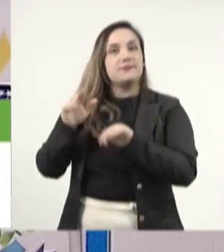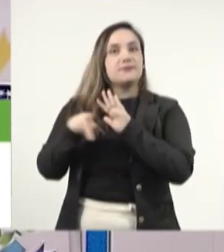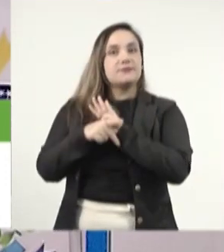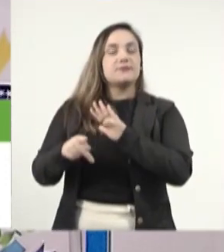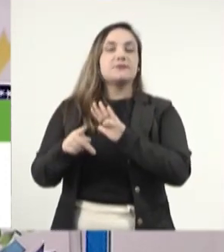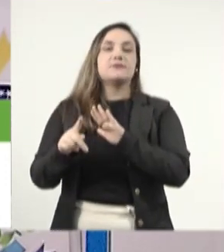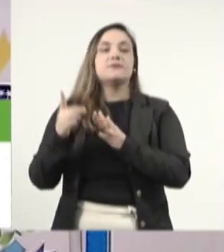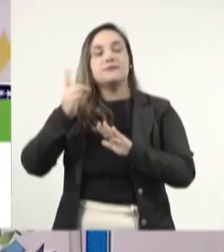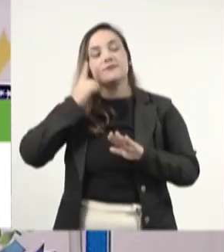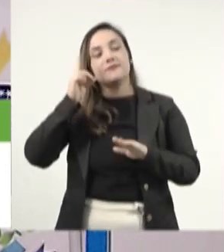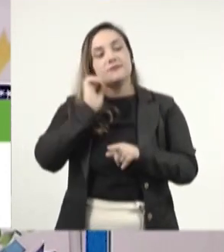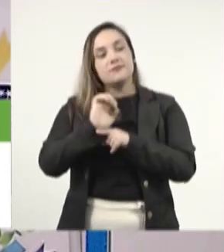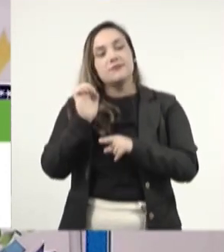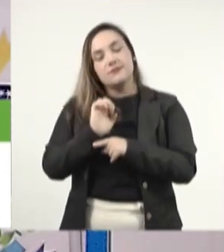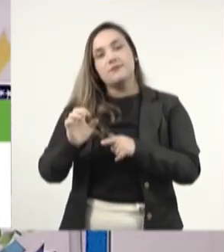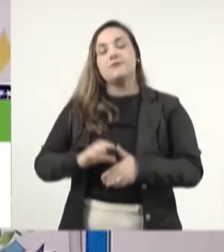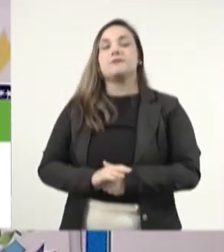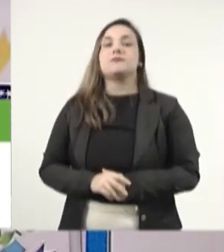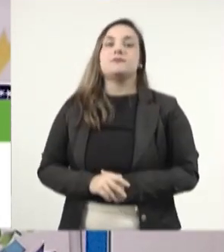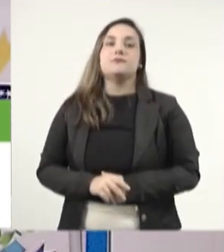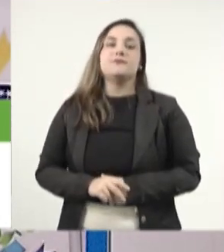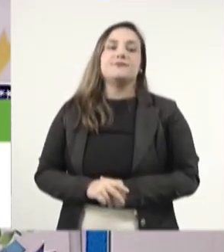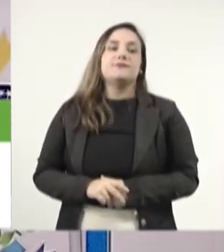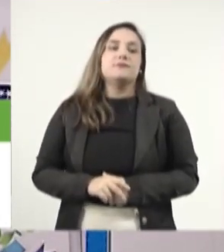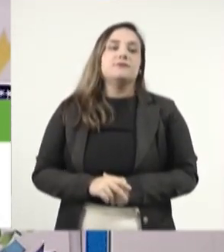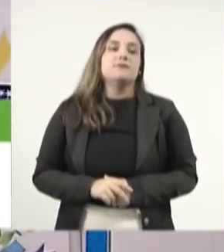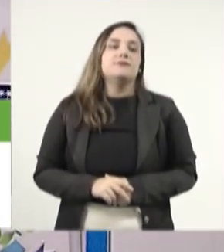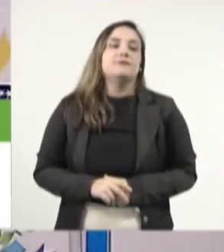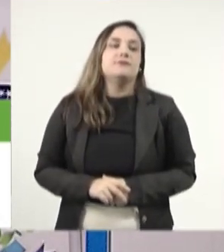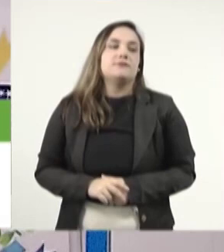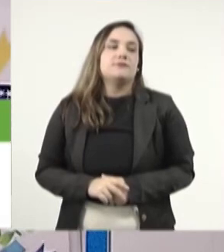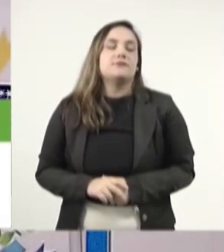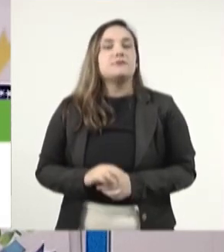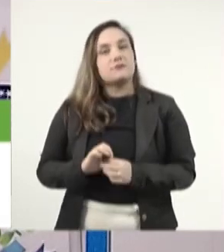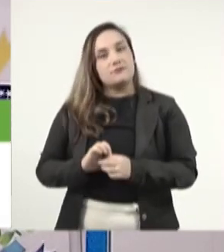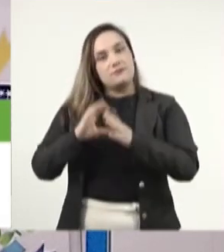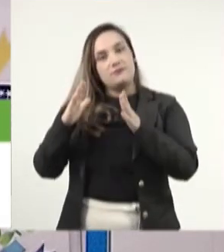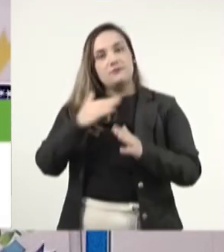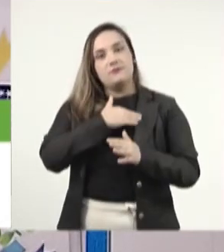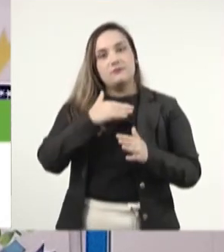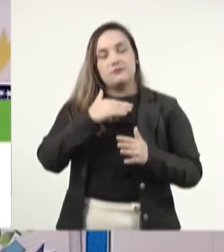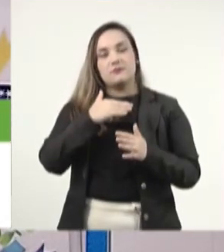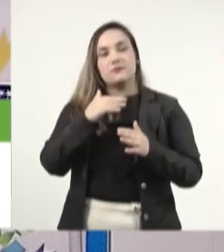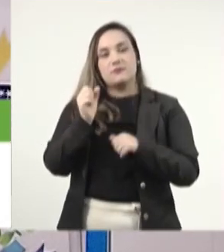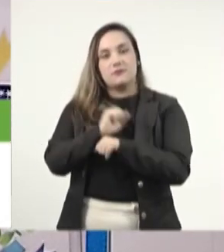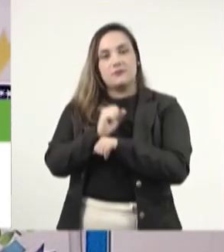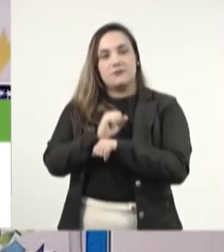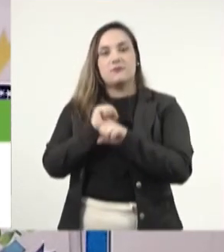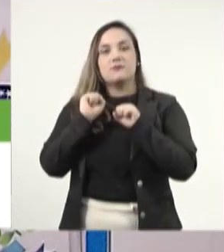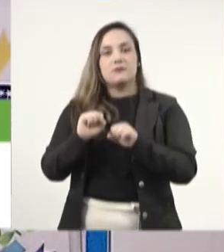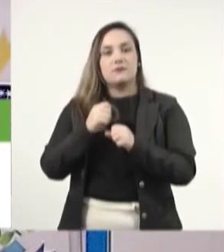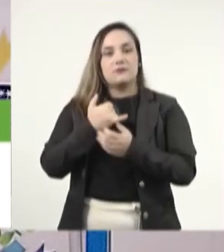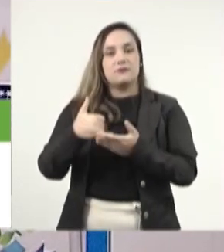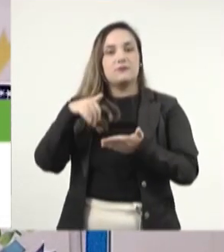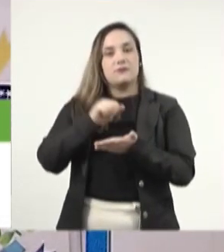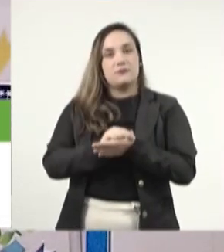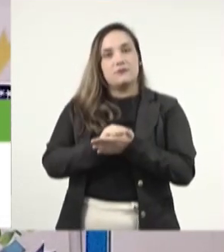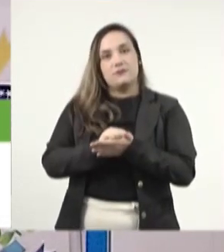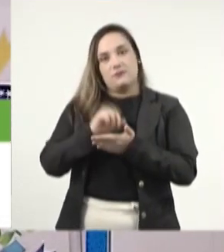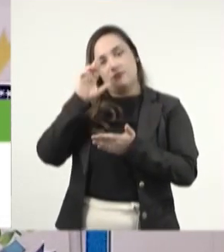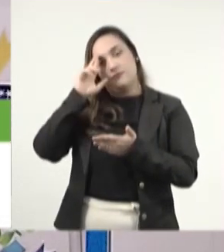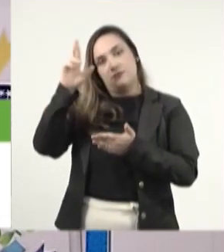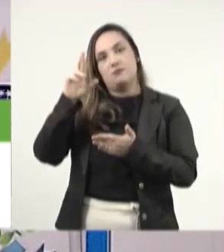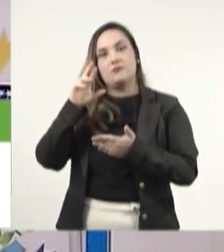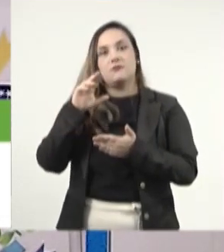aprovada pelos deputados estaduais, então, que permite, então, que o veículo seja registrado em nome dos tutores das pessoas.